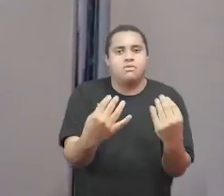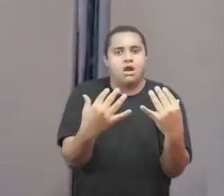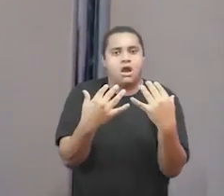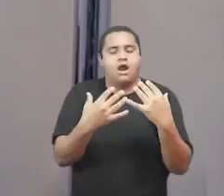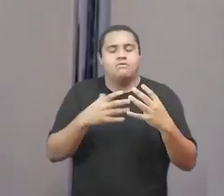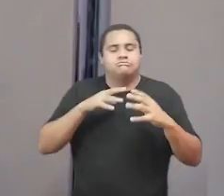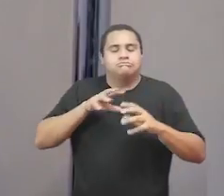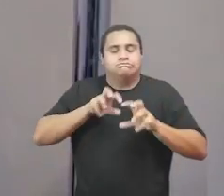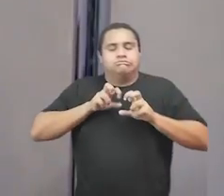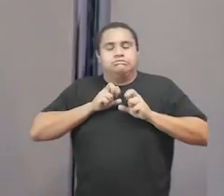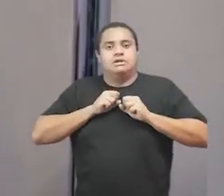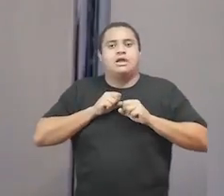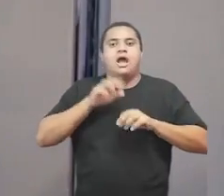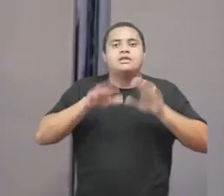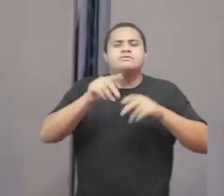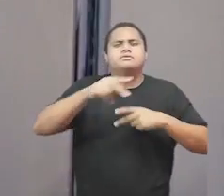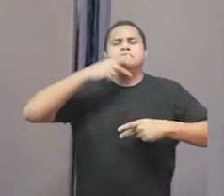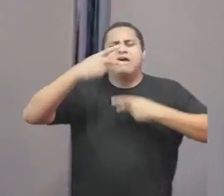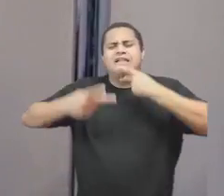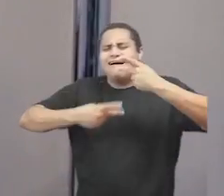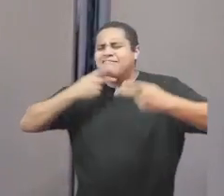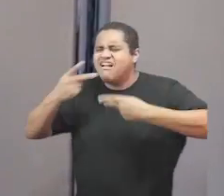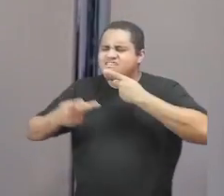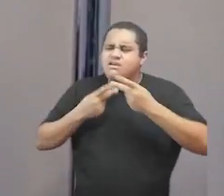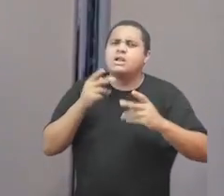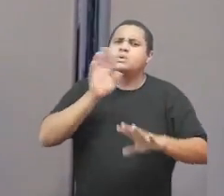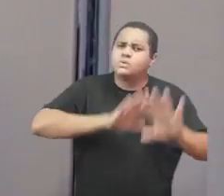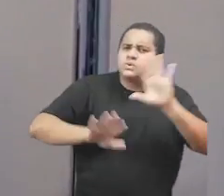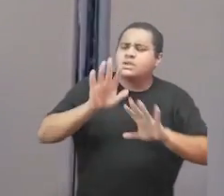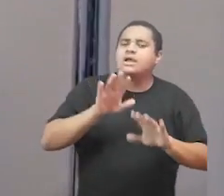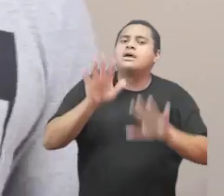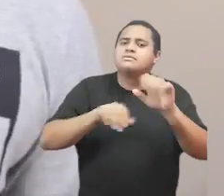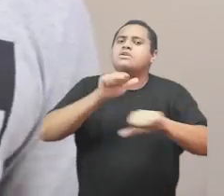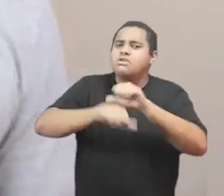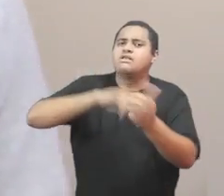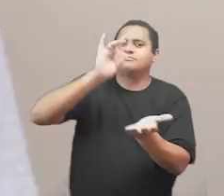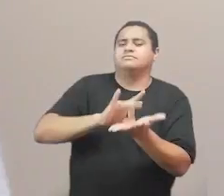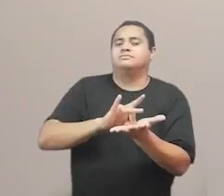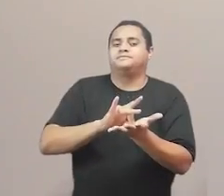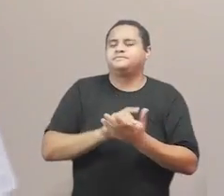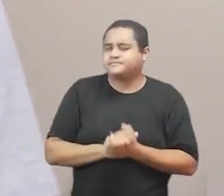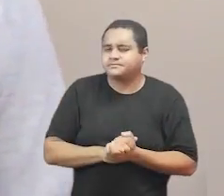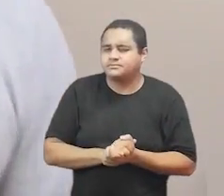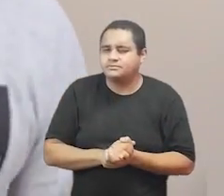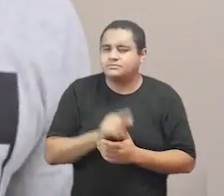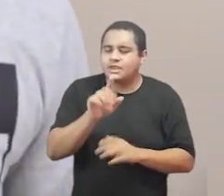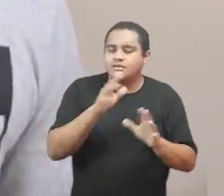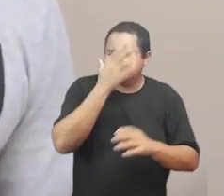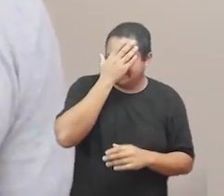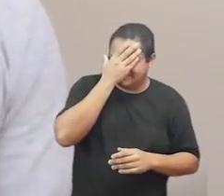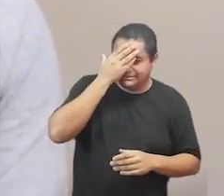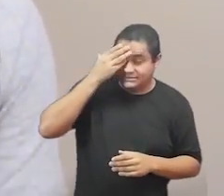atrás. Então, muito cuidado com o que você repete toda hora. Que essas paradas acabam virando verdade, velho. Bem, como eu comecei falando,